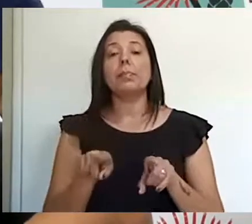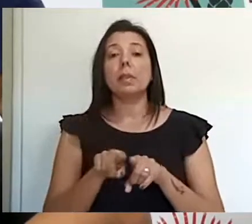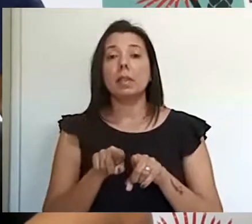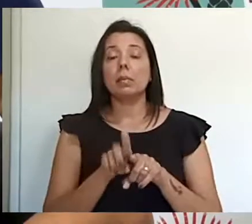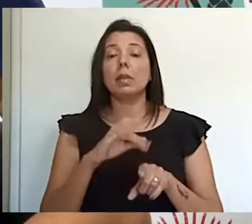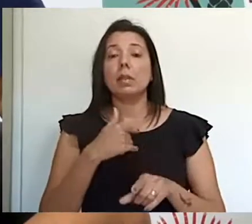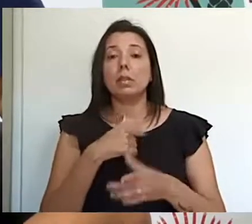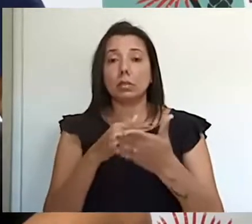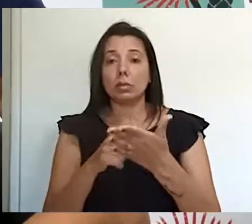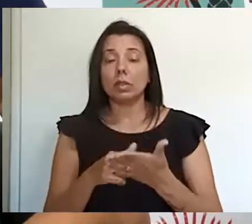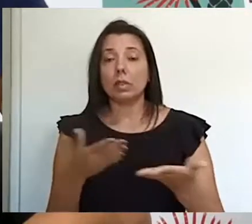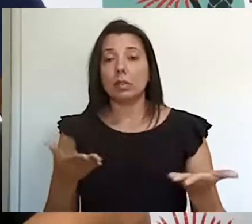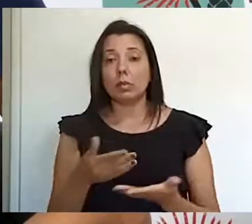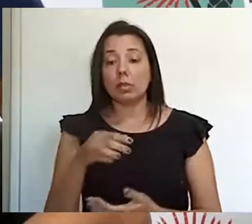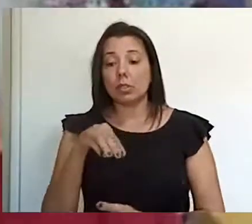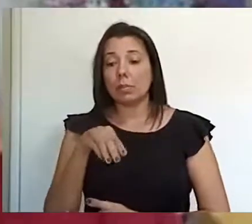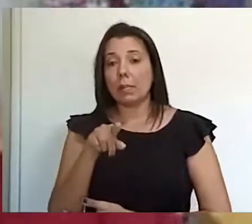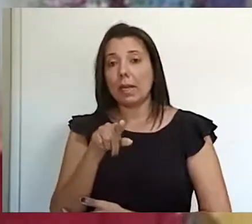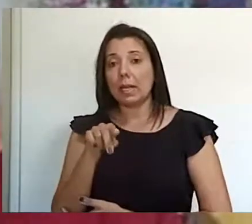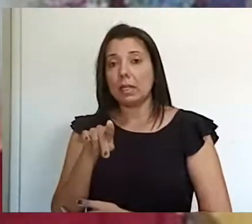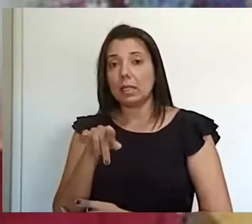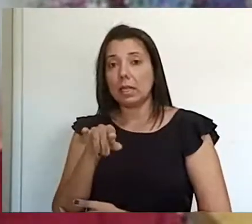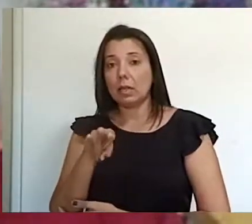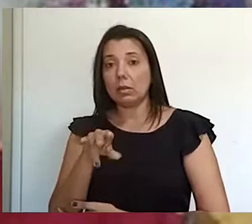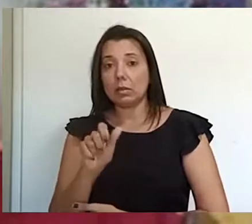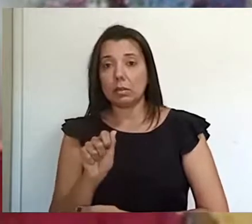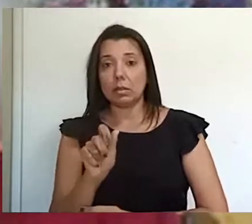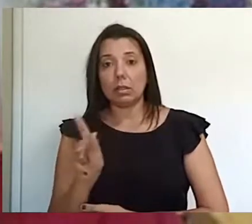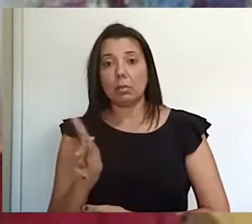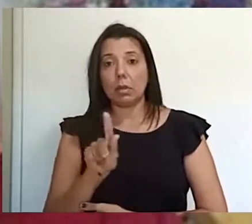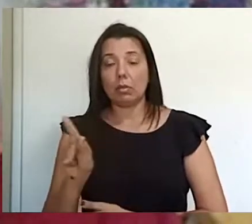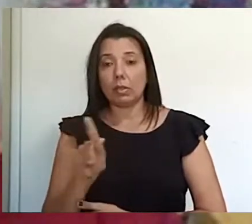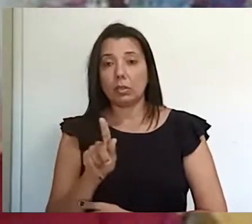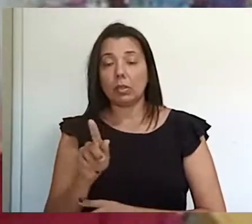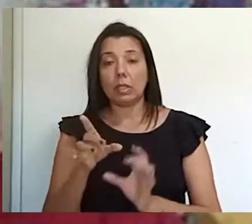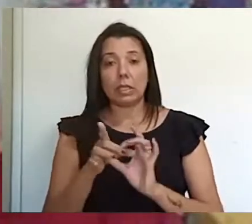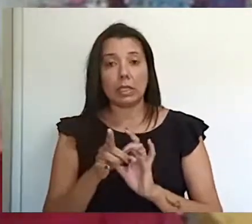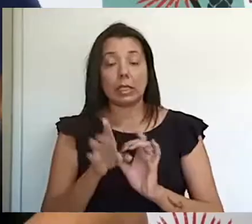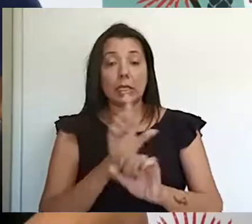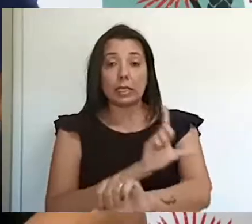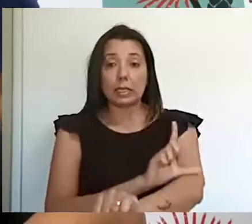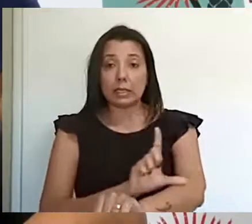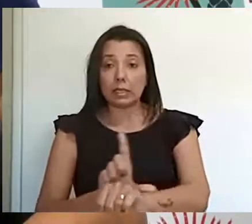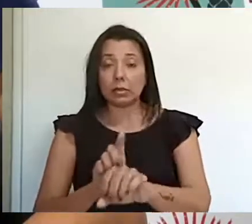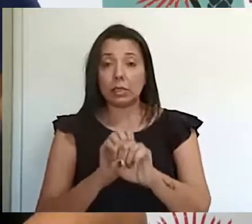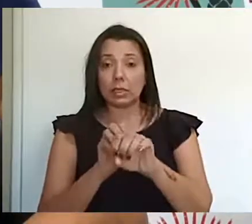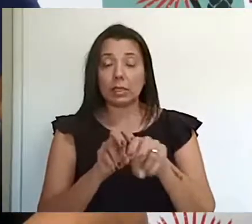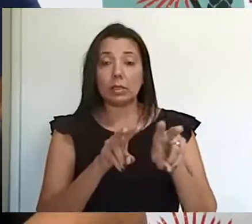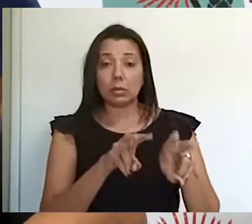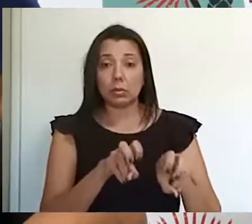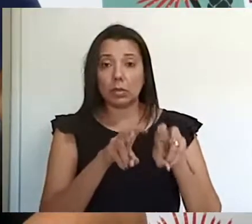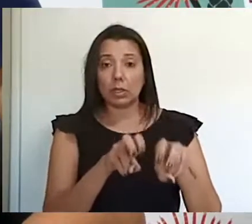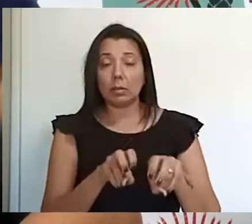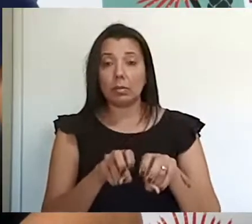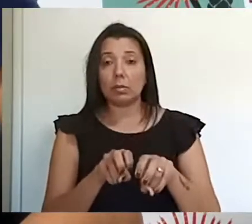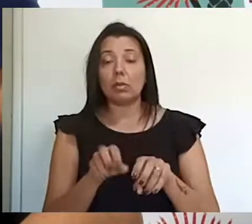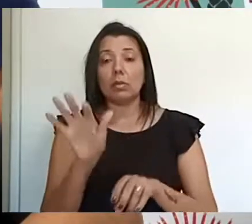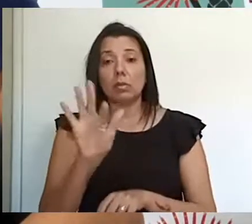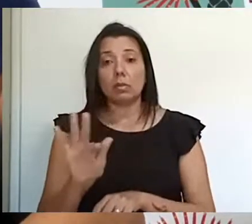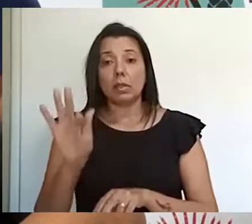Maria Elzanete Medeiros, professora da Licenciatura em Educação do Campo da Faculdade UNB de Planaltina, doutora